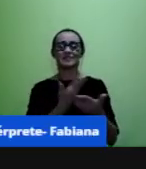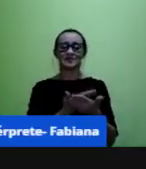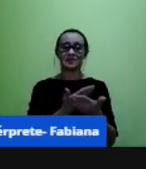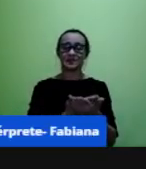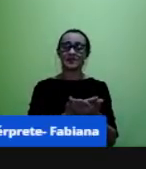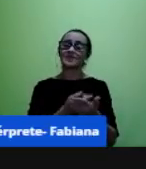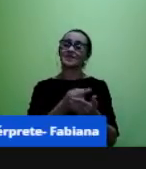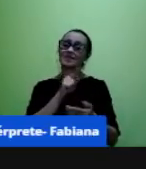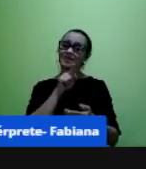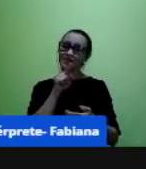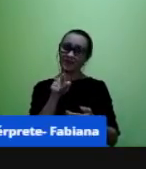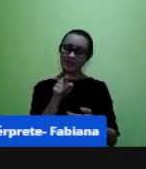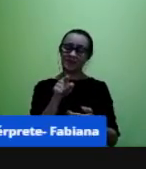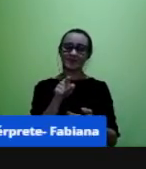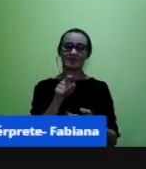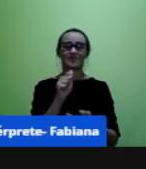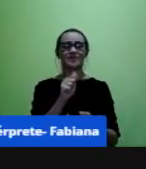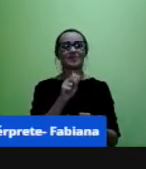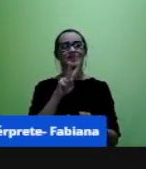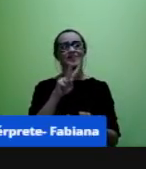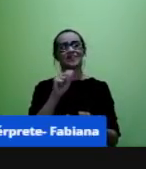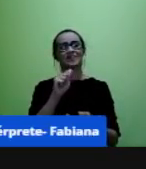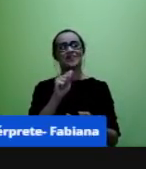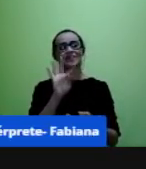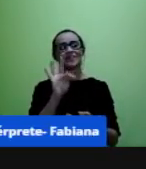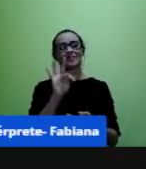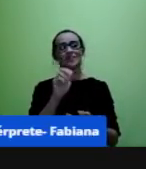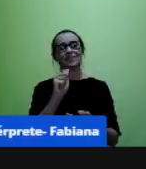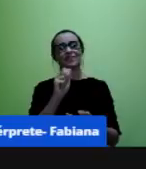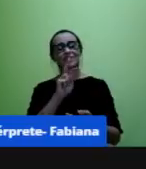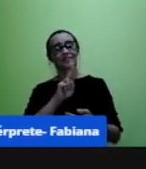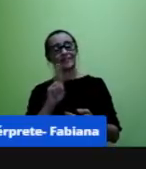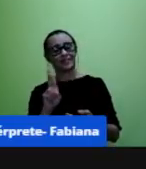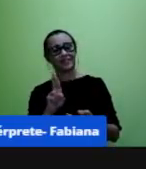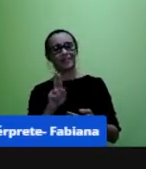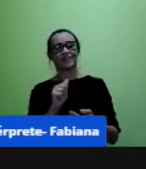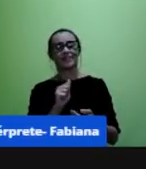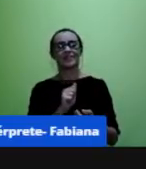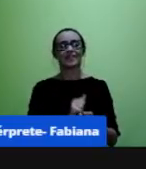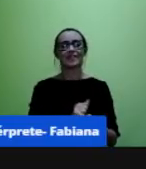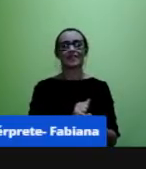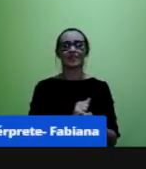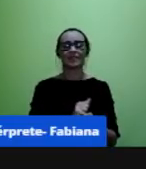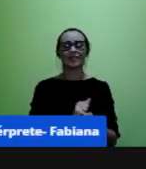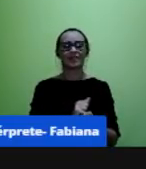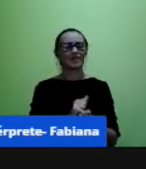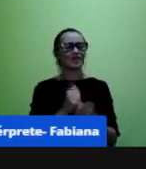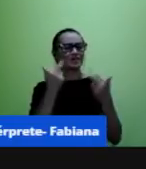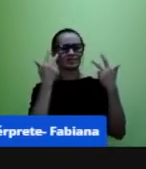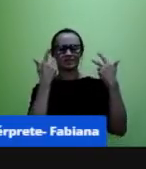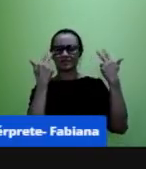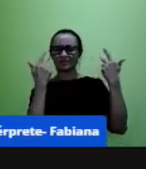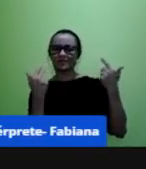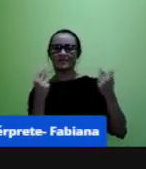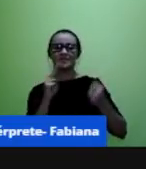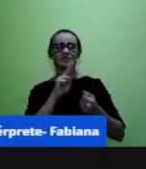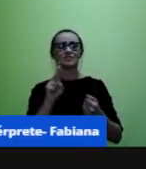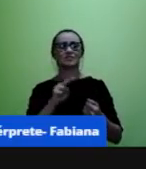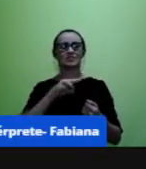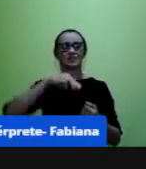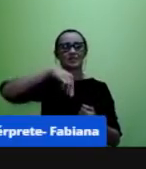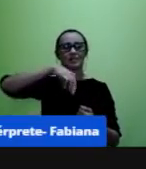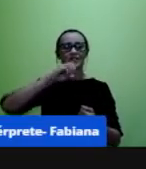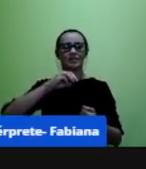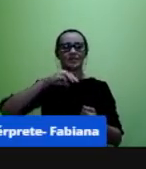avatardinho. É uma ferramenta muito bacana, não é difícil de usar. E chama